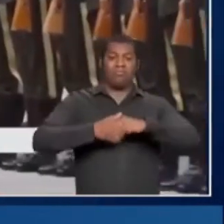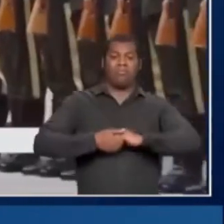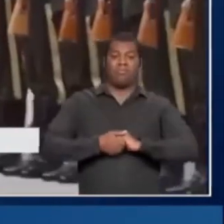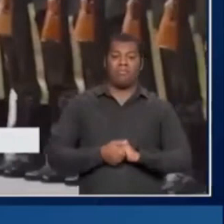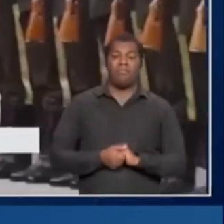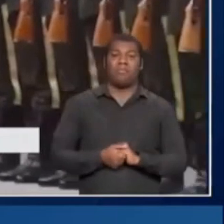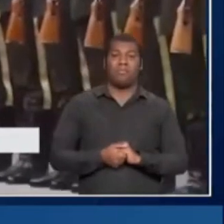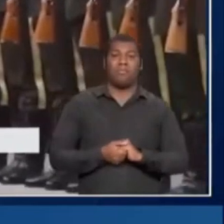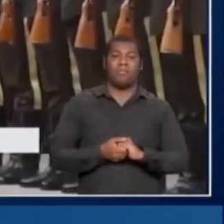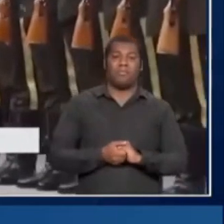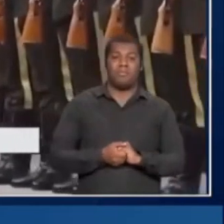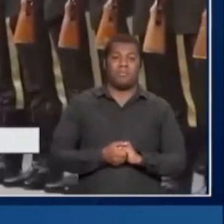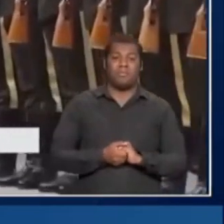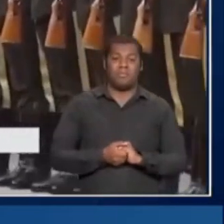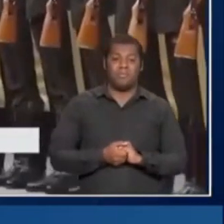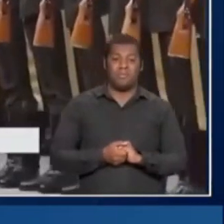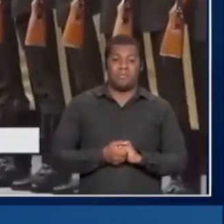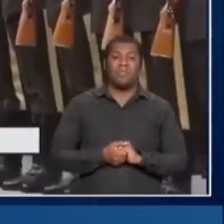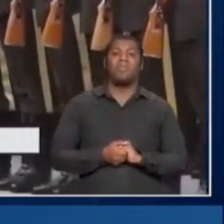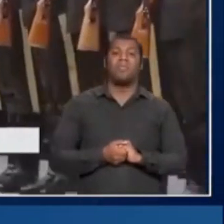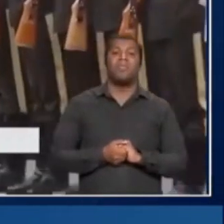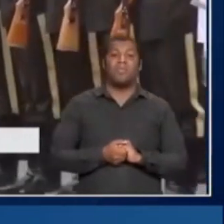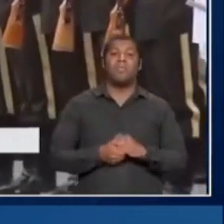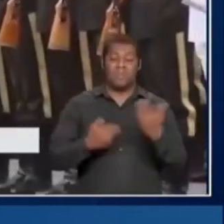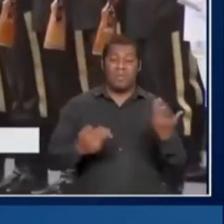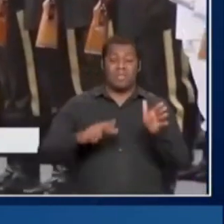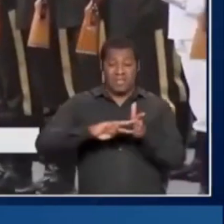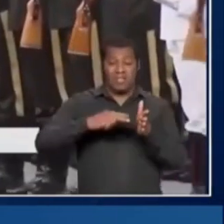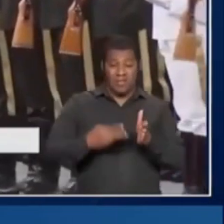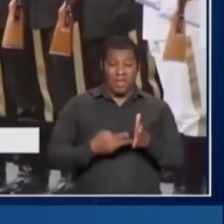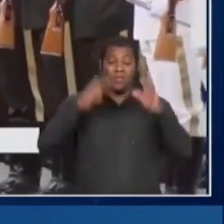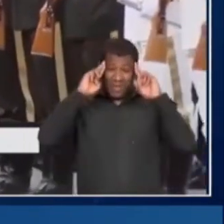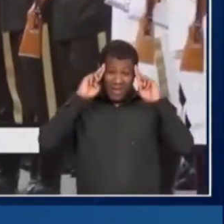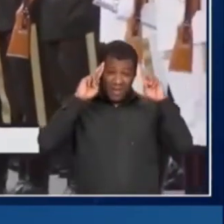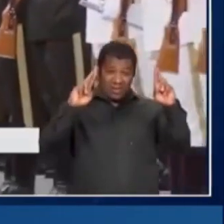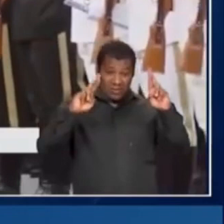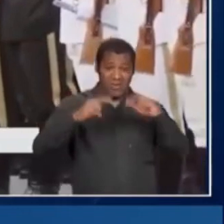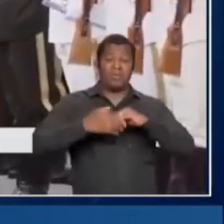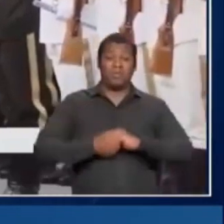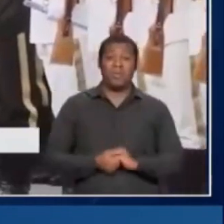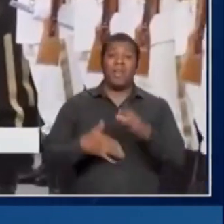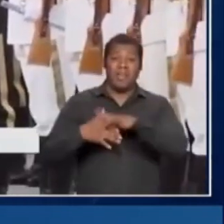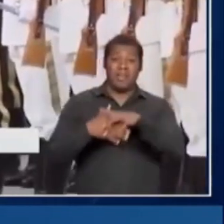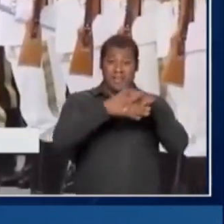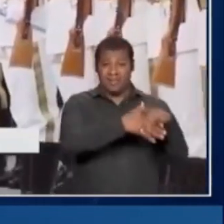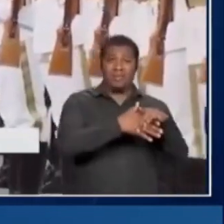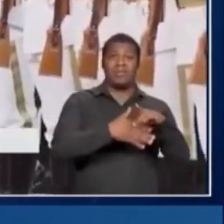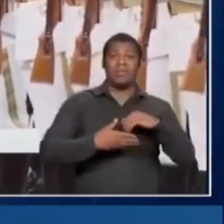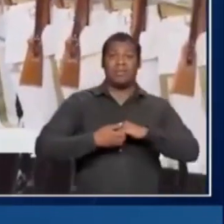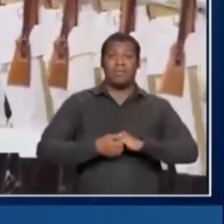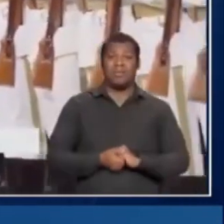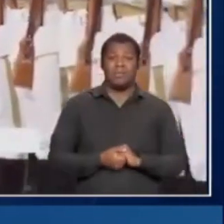visão negativa da China. Os que têm visão extremamente negativa, extremamente